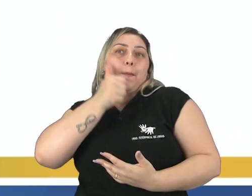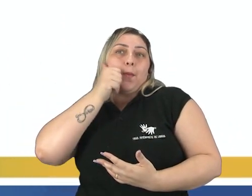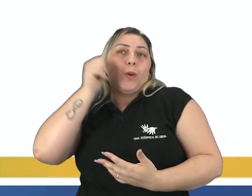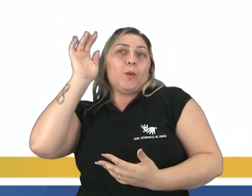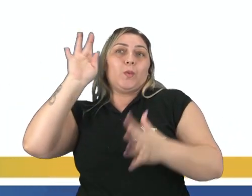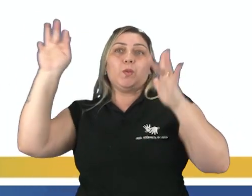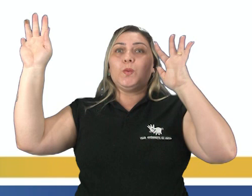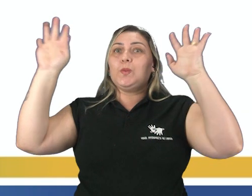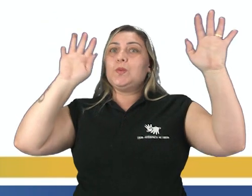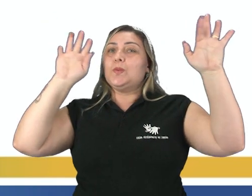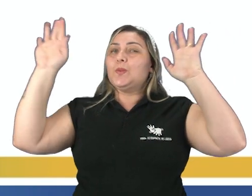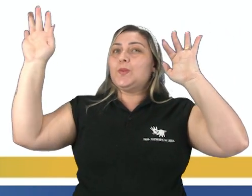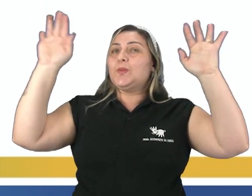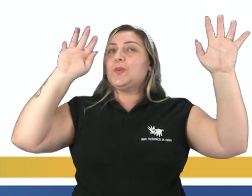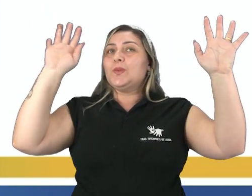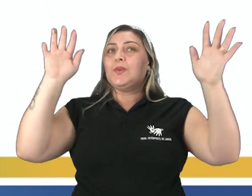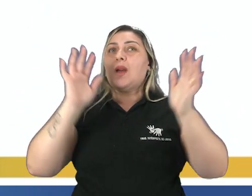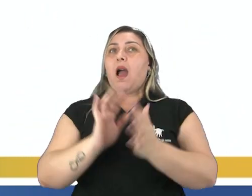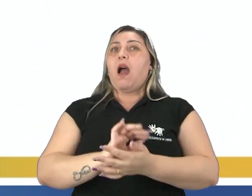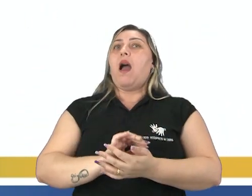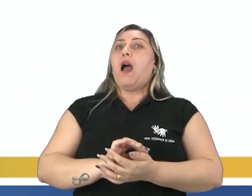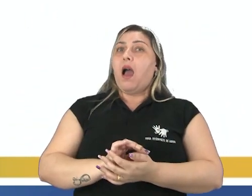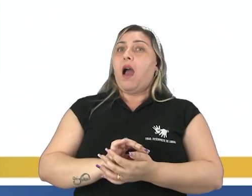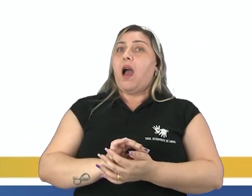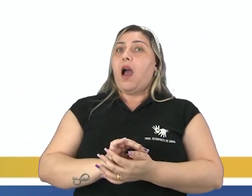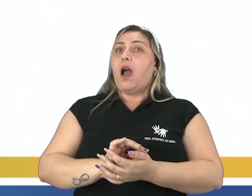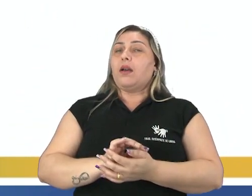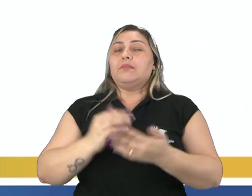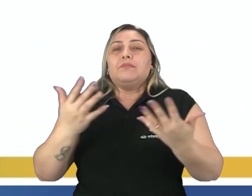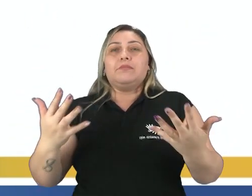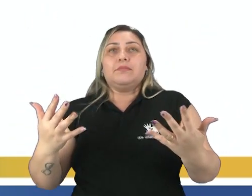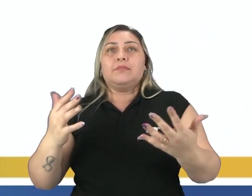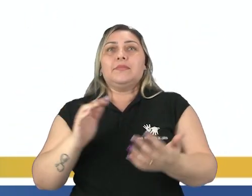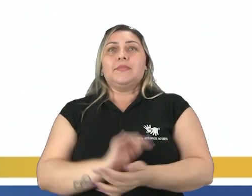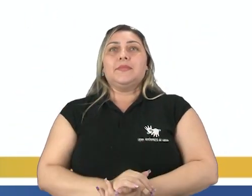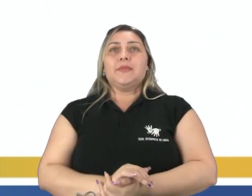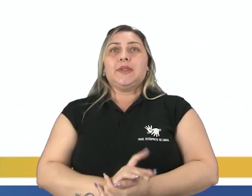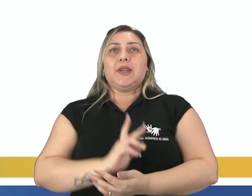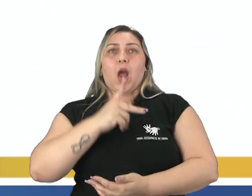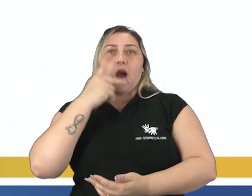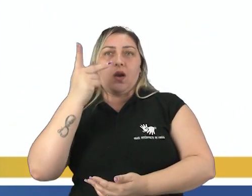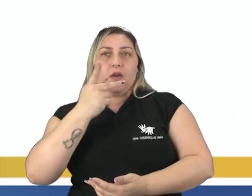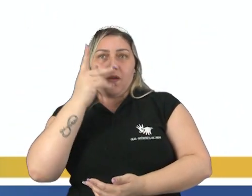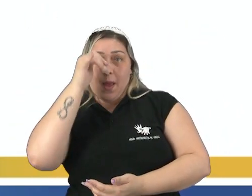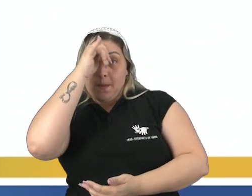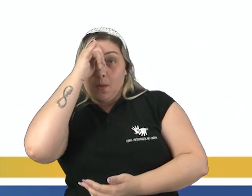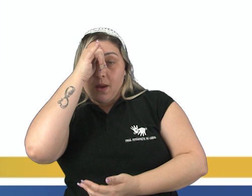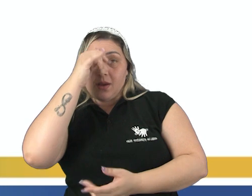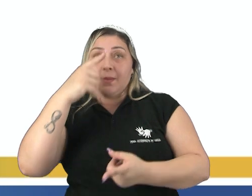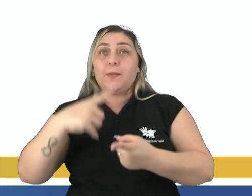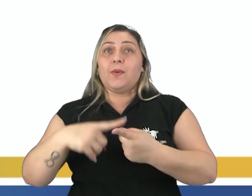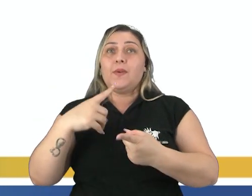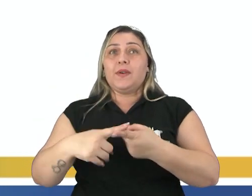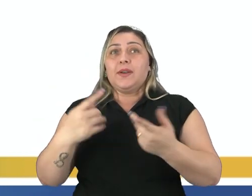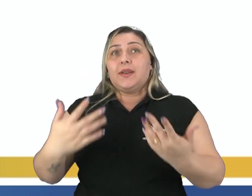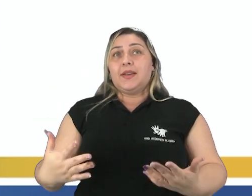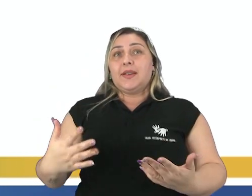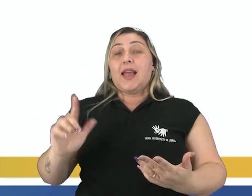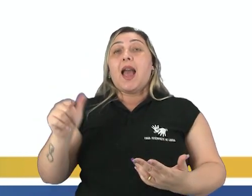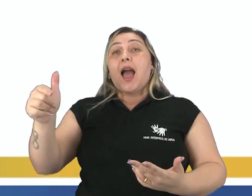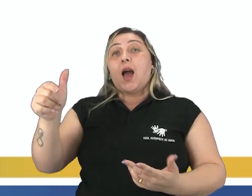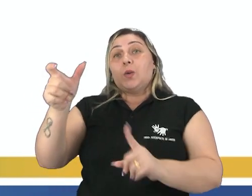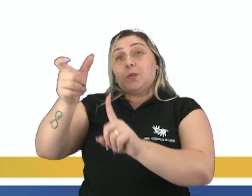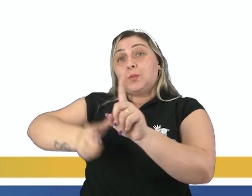temos dois personagens. Só que ele, ou seja, falou alguma besteira. Por quê? Porque a